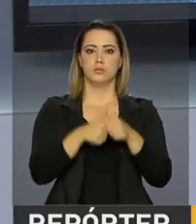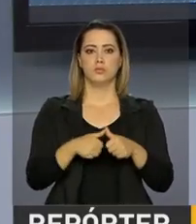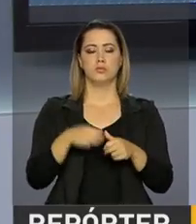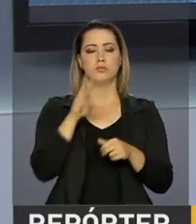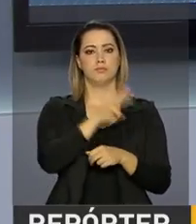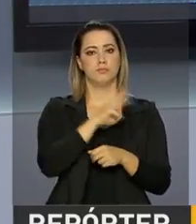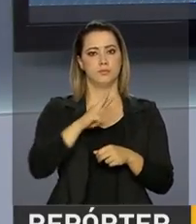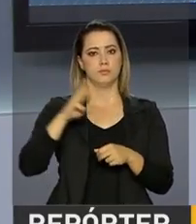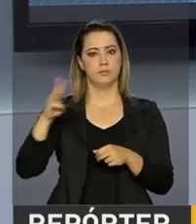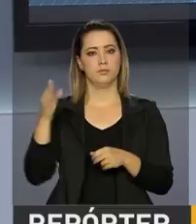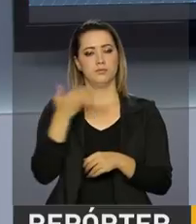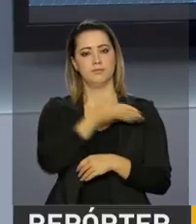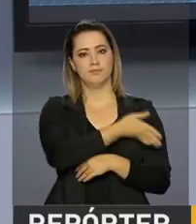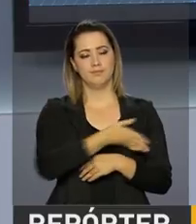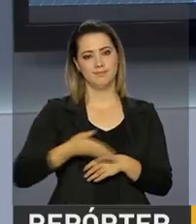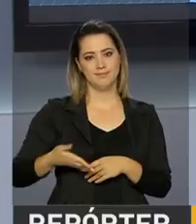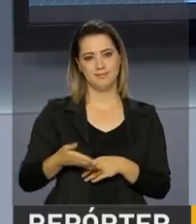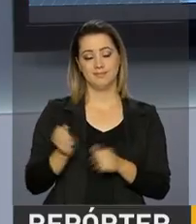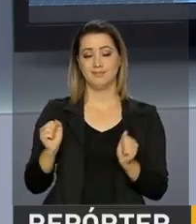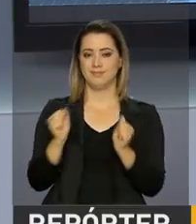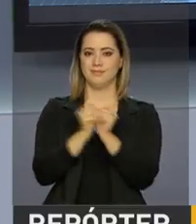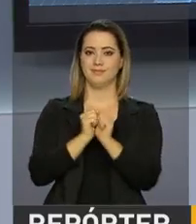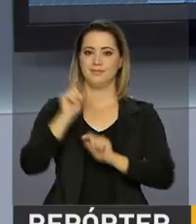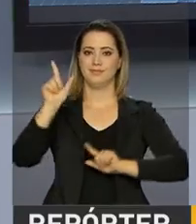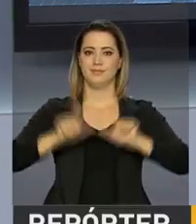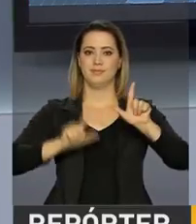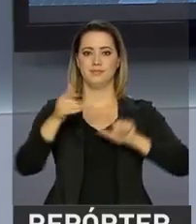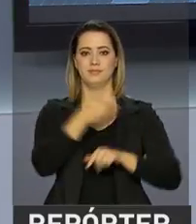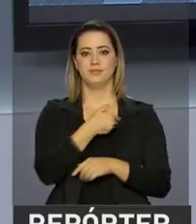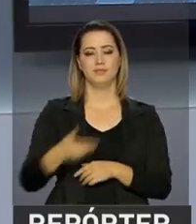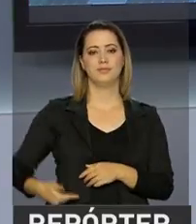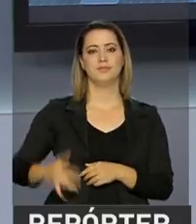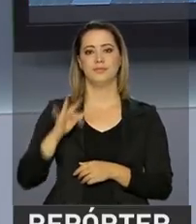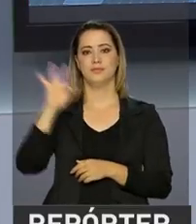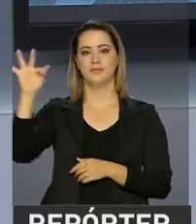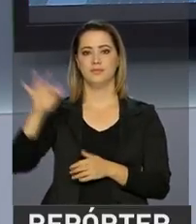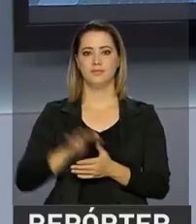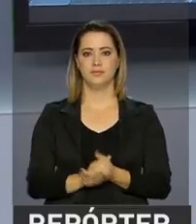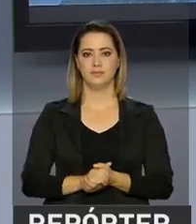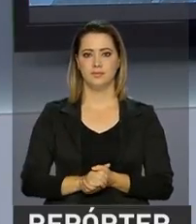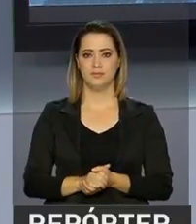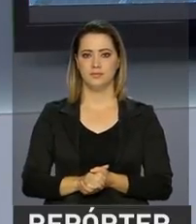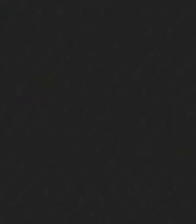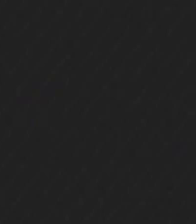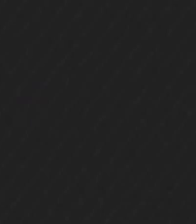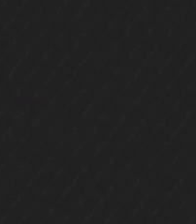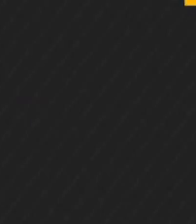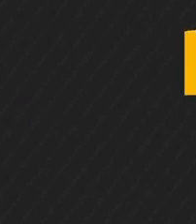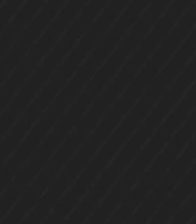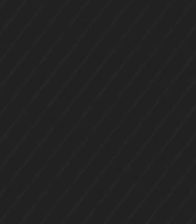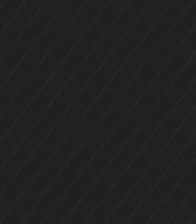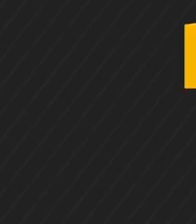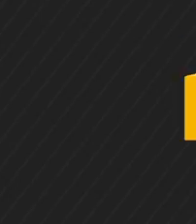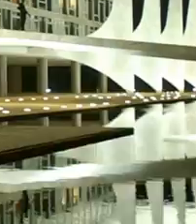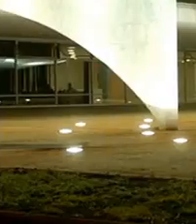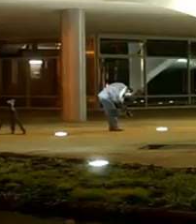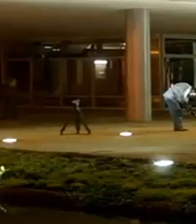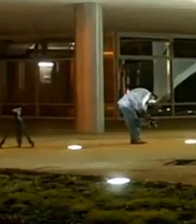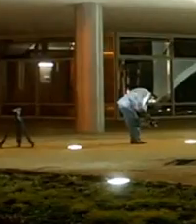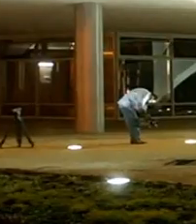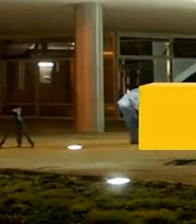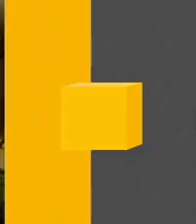também está na nossa página na internet. Continue na NBR, a TV do Governo Federal.